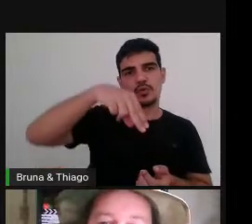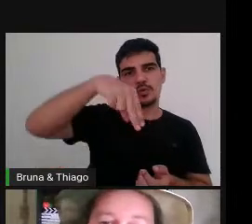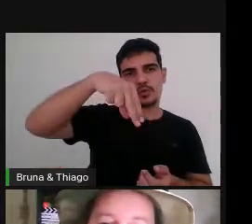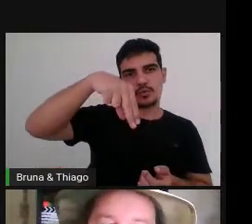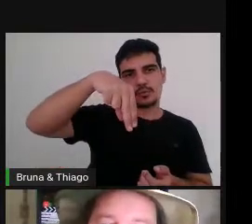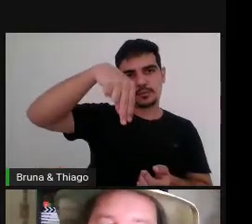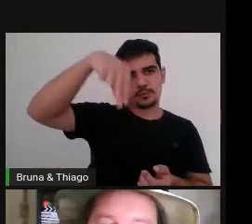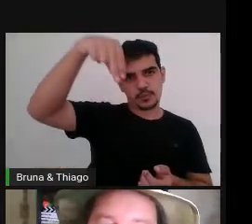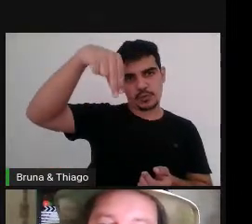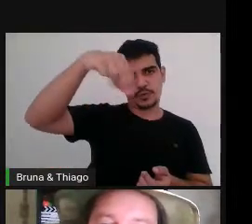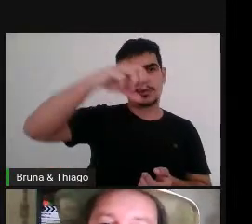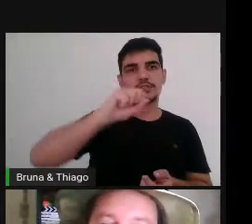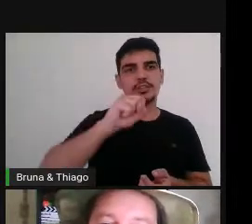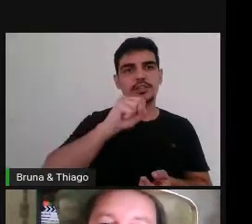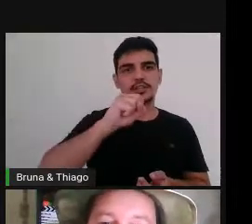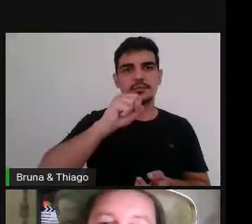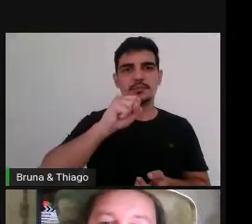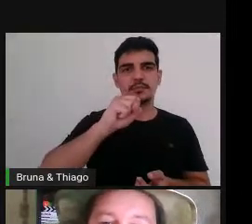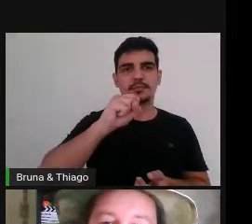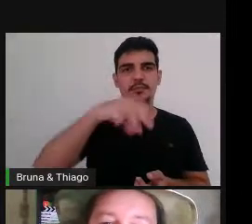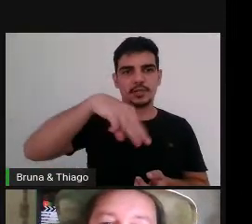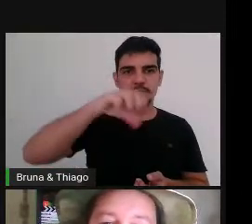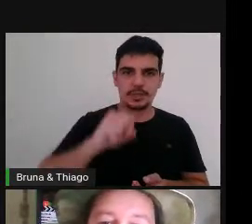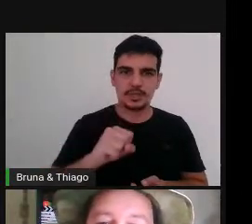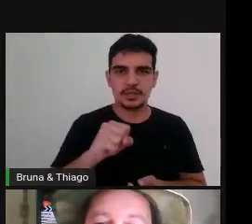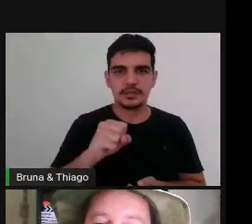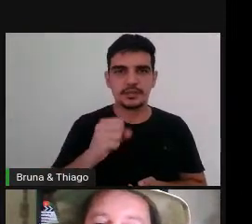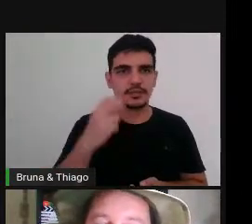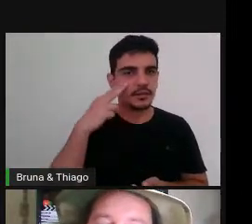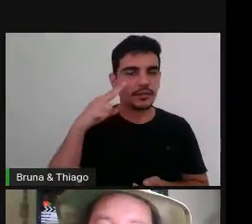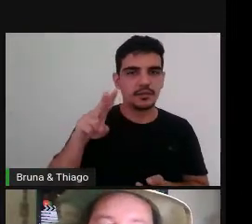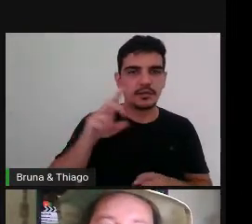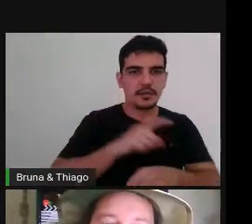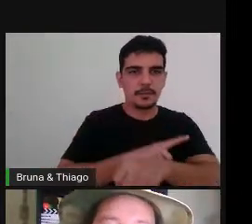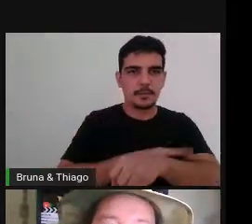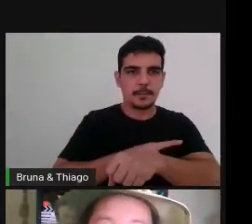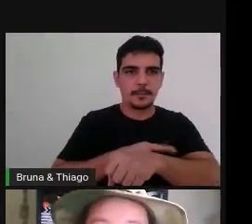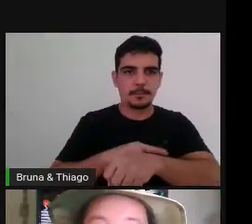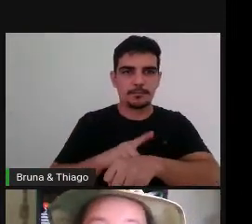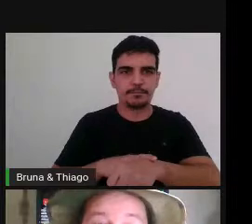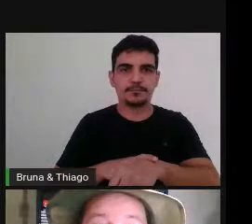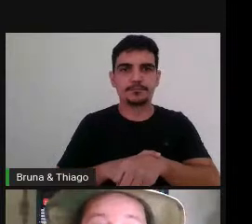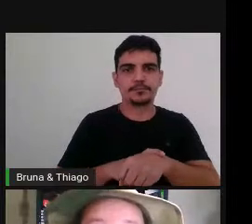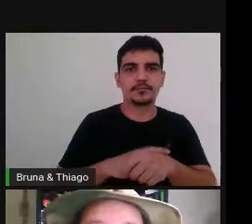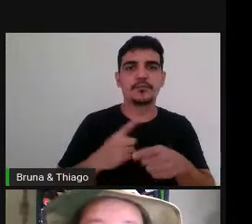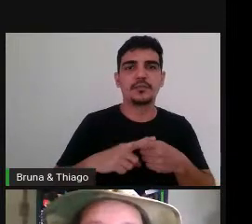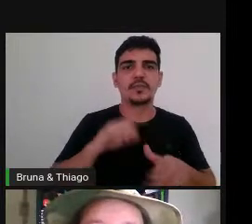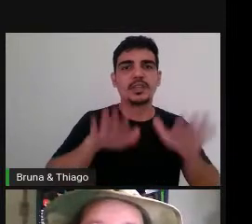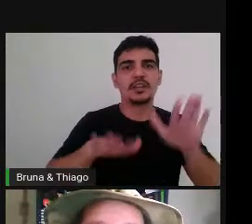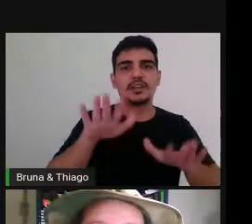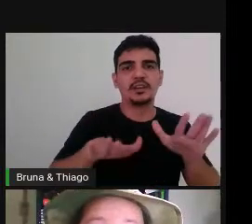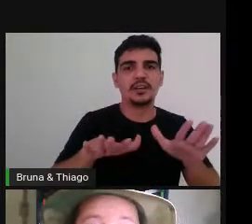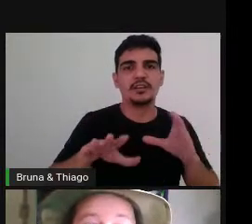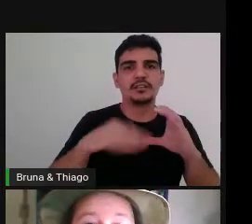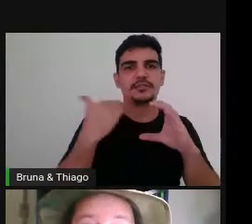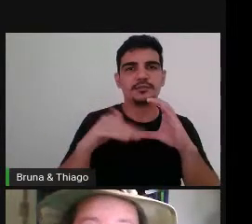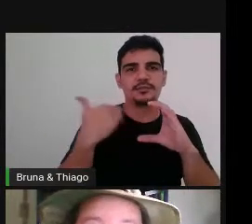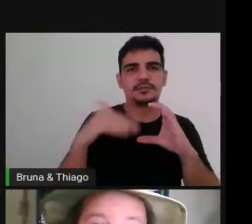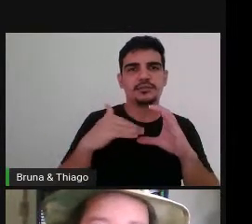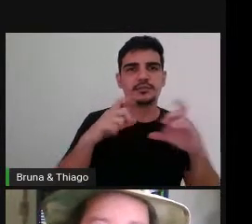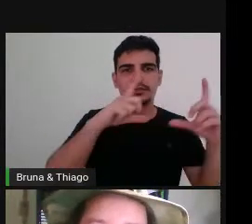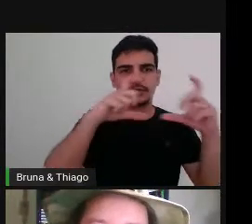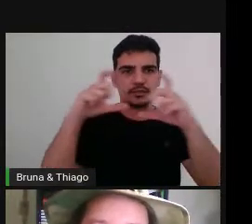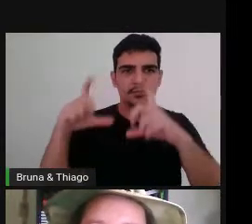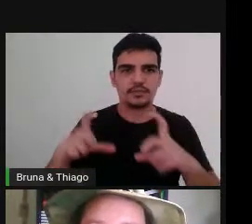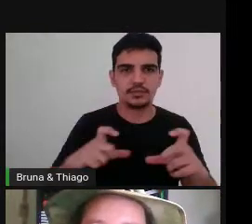né, confirma essas manchinhas que ela tem aqui no ventre. Né, e aí, só para ilustrar para vocês que às vezes eu acabo recebendo algumas